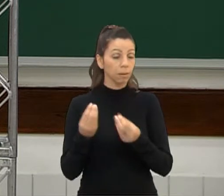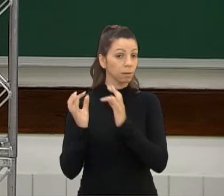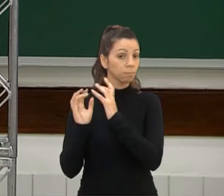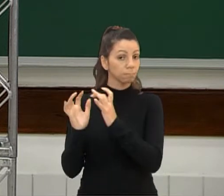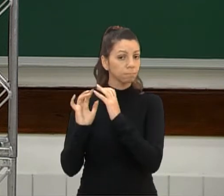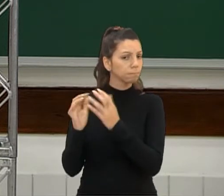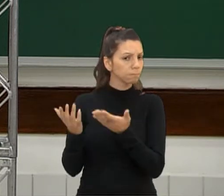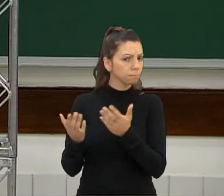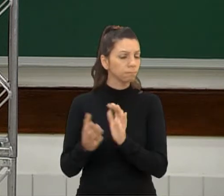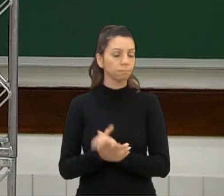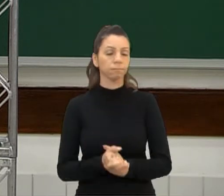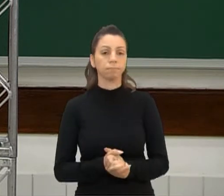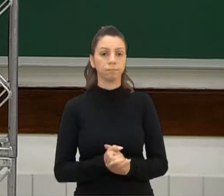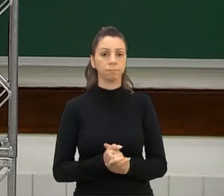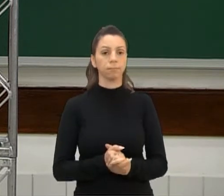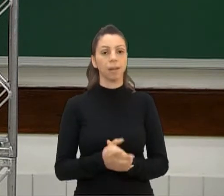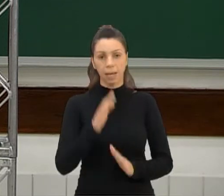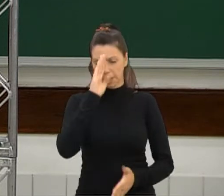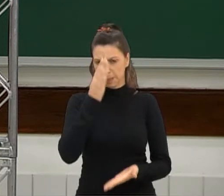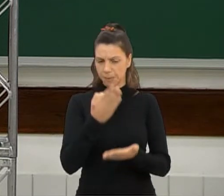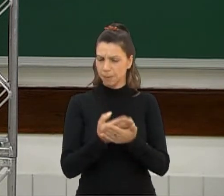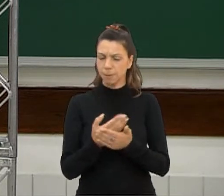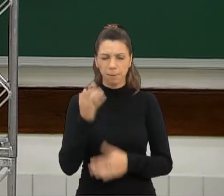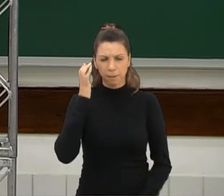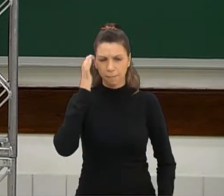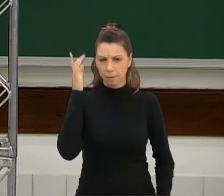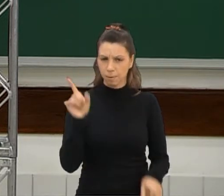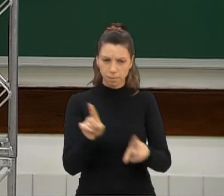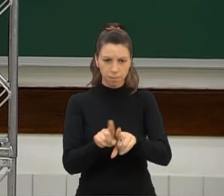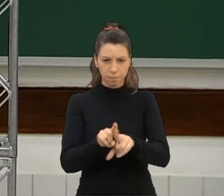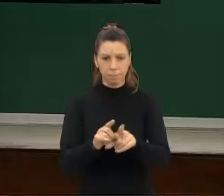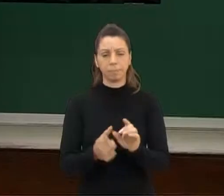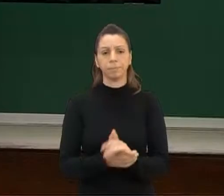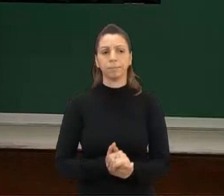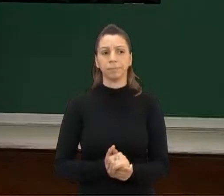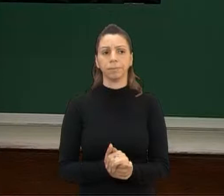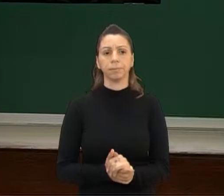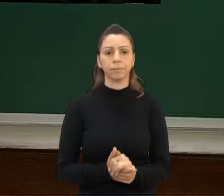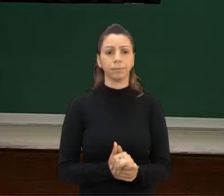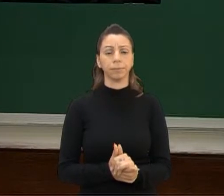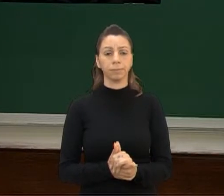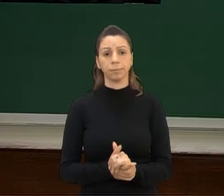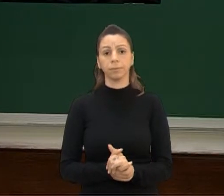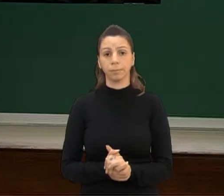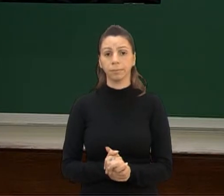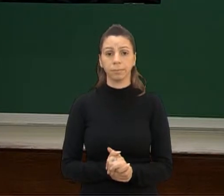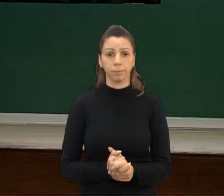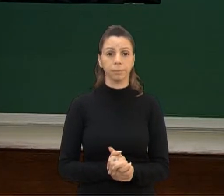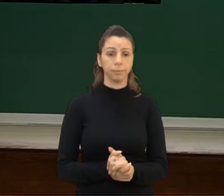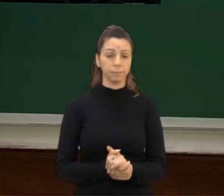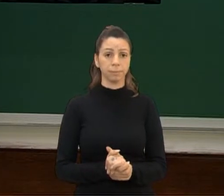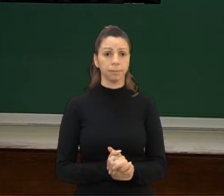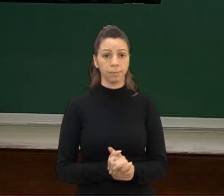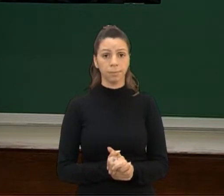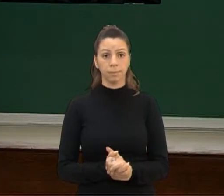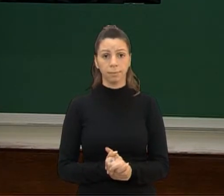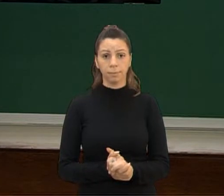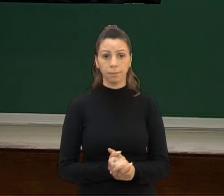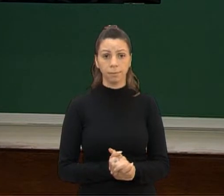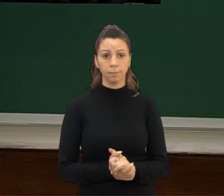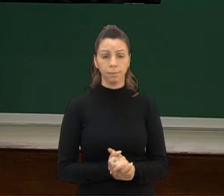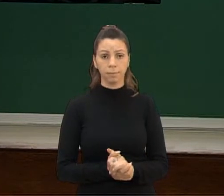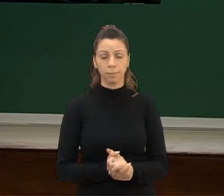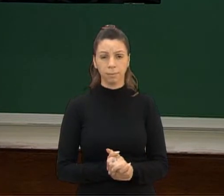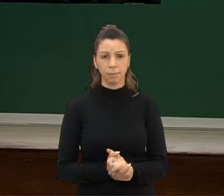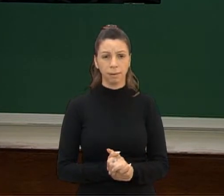Como foi essa reflexão? Acredito que foi tranquilo também, né? Vamos saber. Nós sabemos mais sobre uma ou outra usuária da rede social?